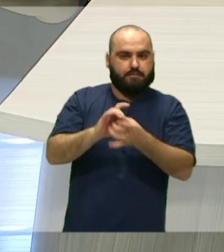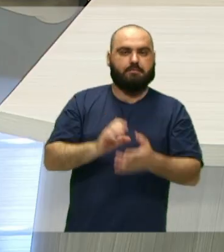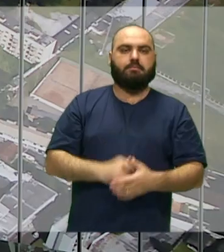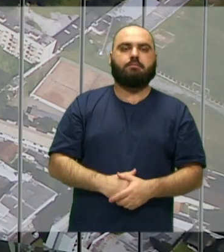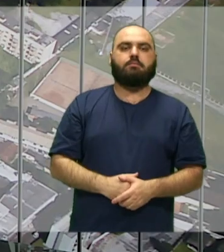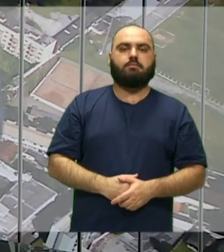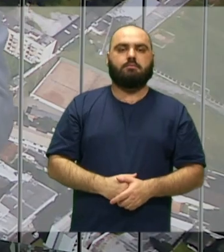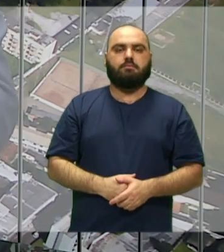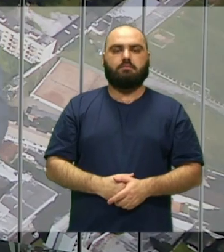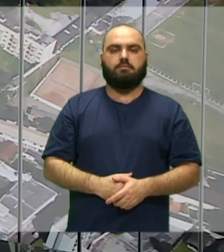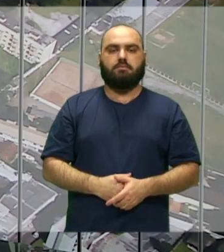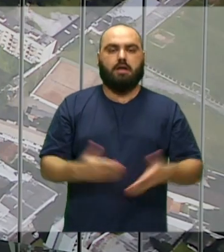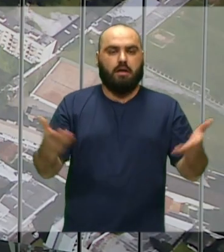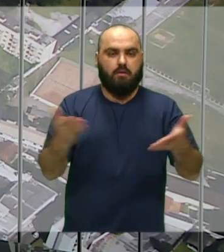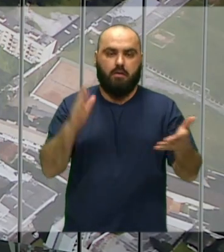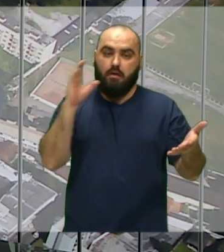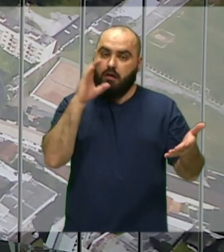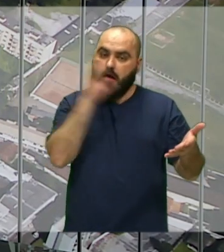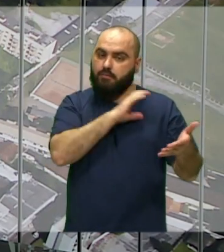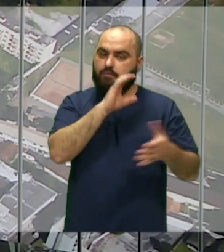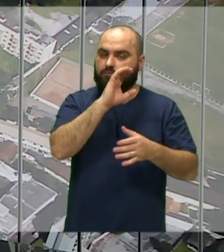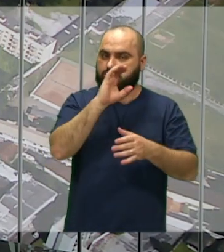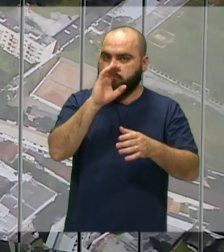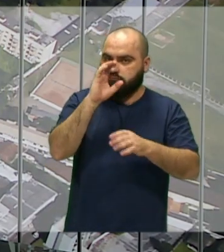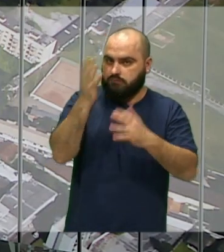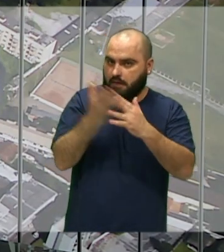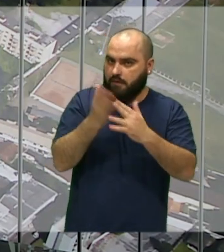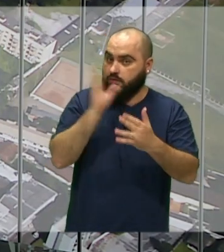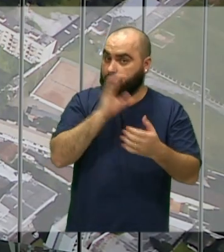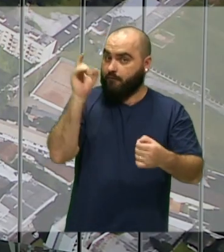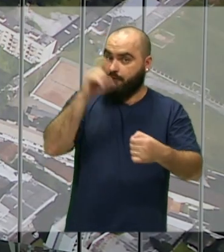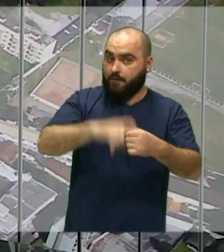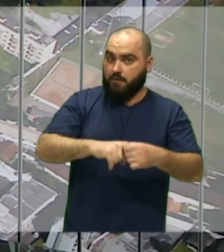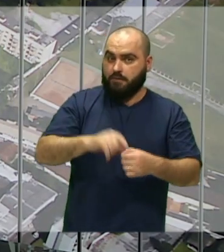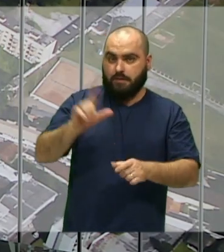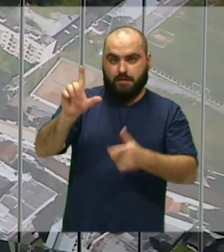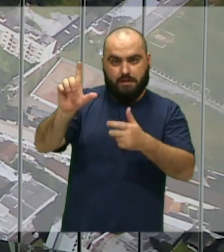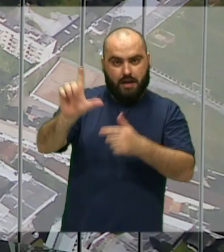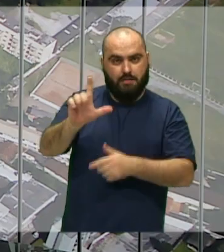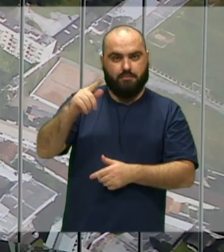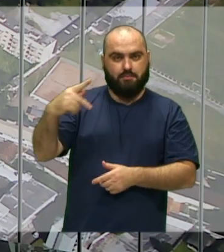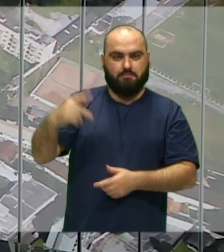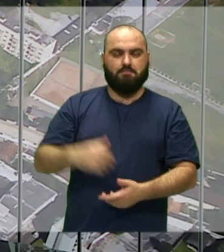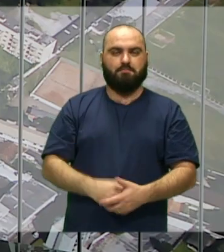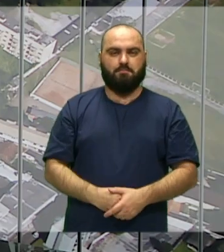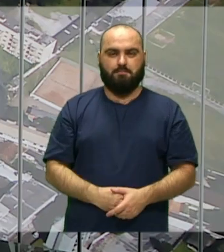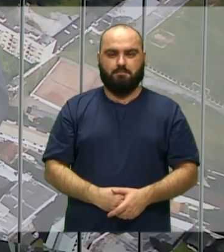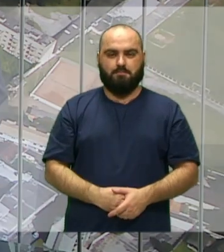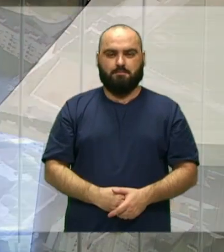Tá e agora a gente vai para um rápido intervalo e já retorna com o legislativo em